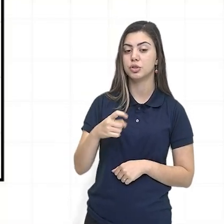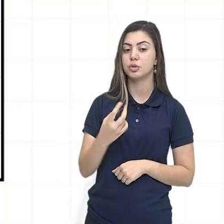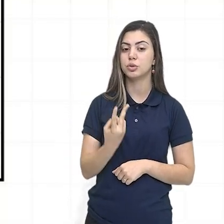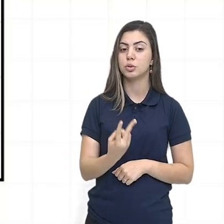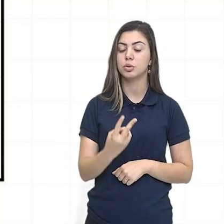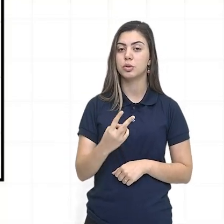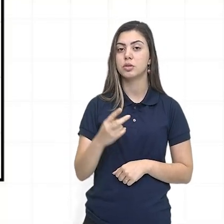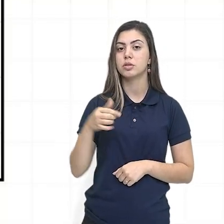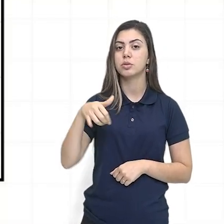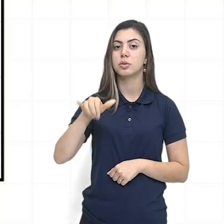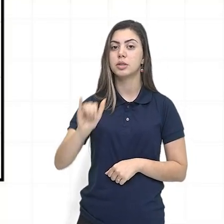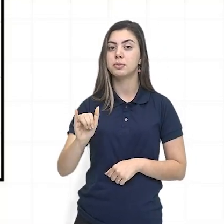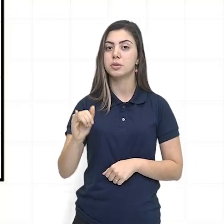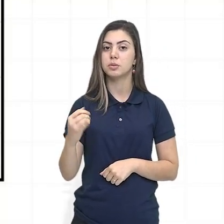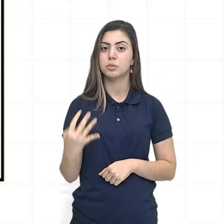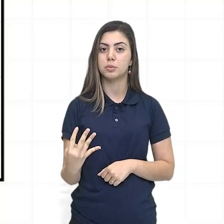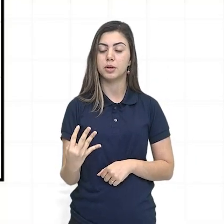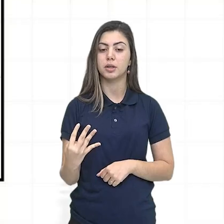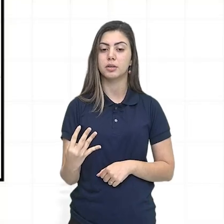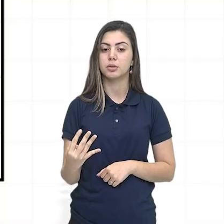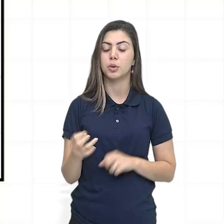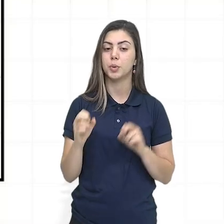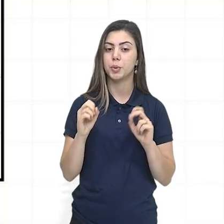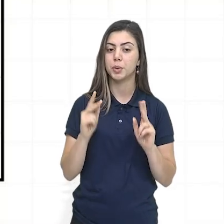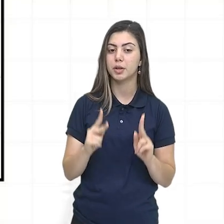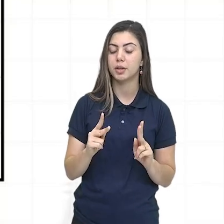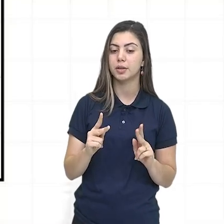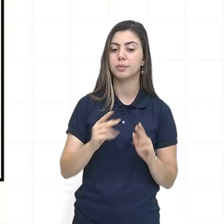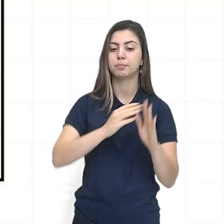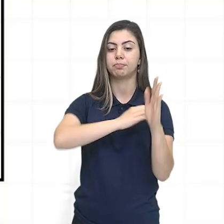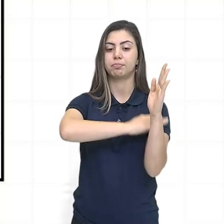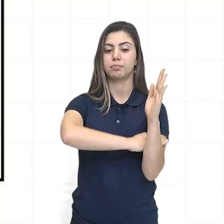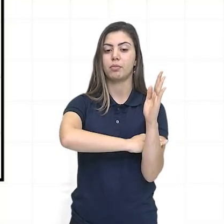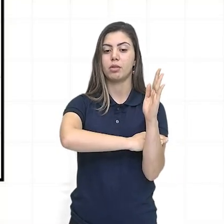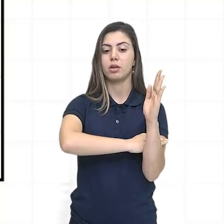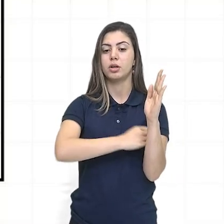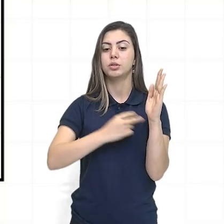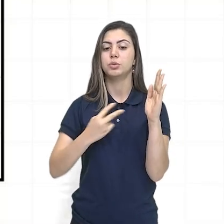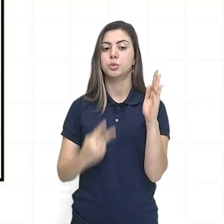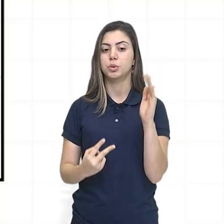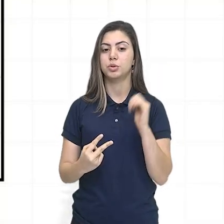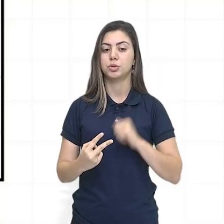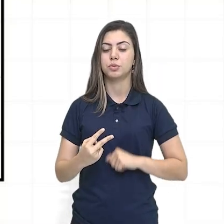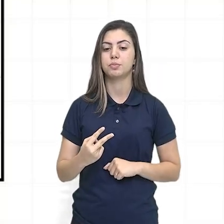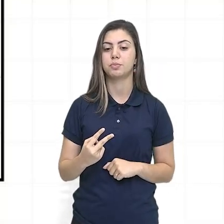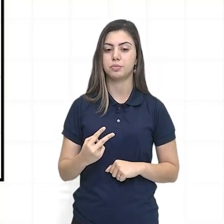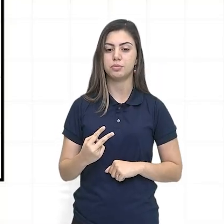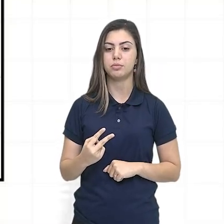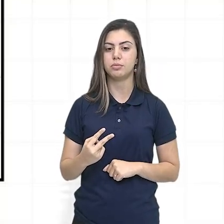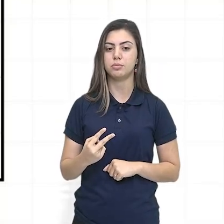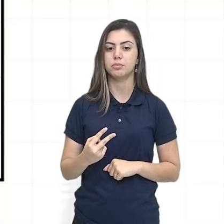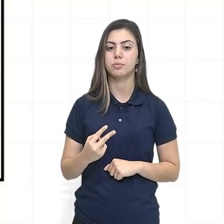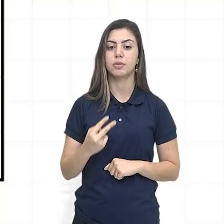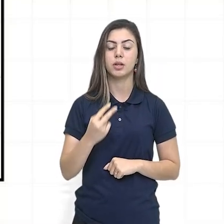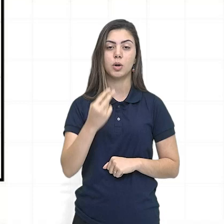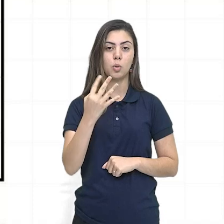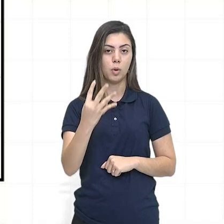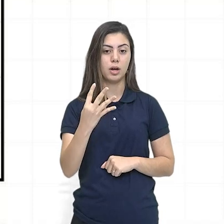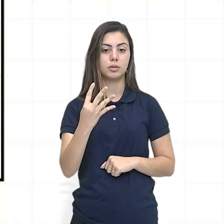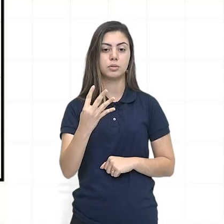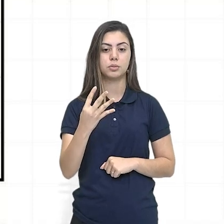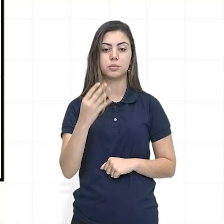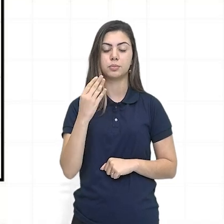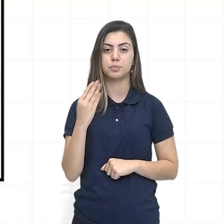e na Y, que é 4. Aí você vem, está aqui 2, ó. 2 está bem aqui. Aí você sobe 2 e 4. Ele está